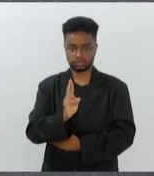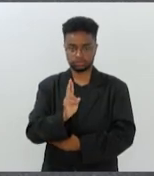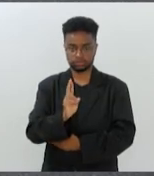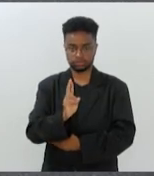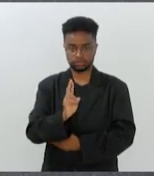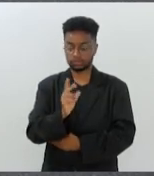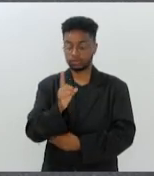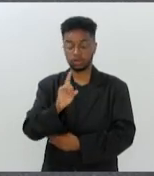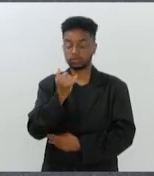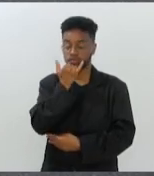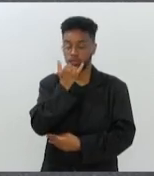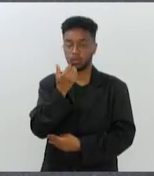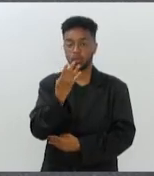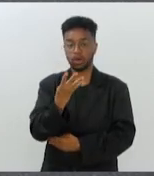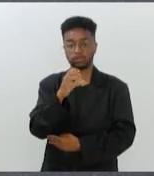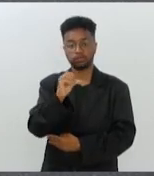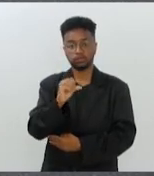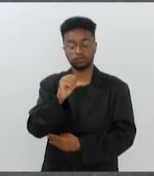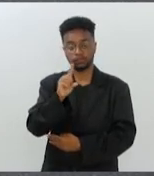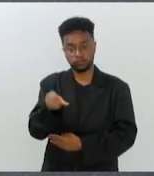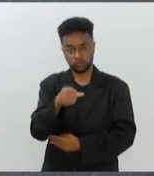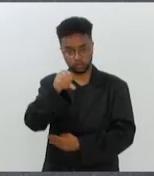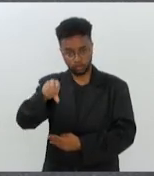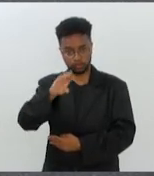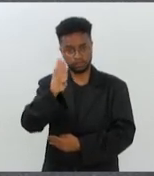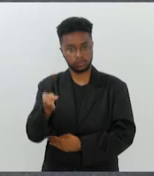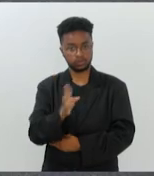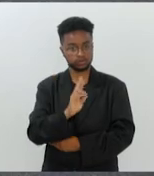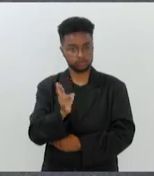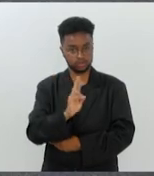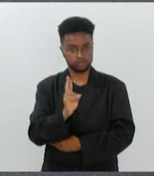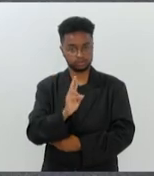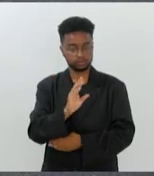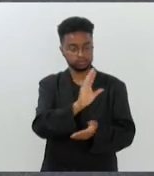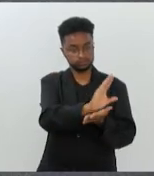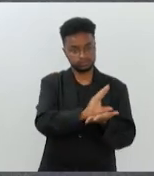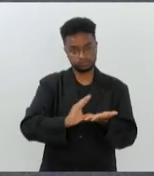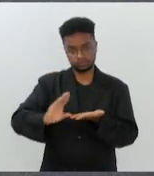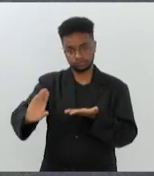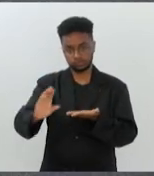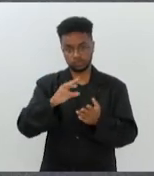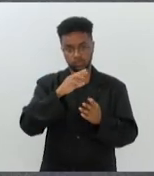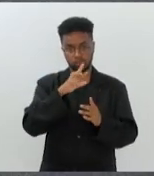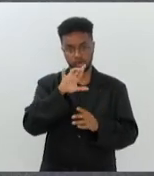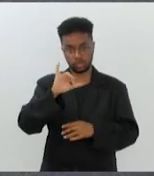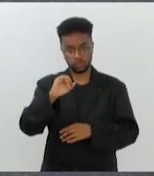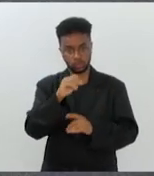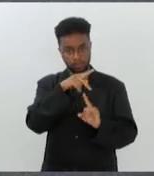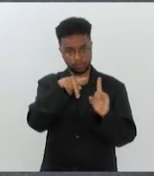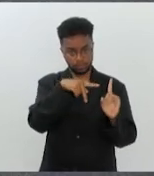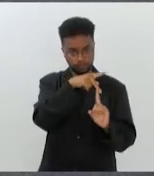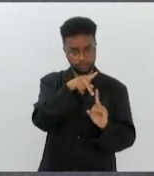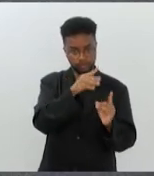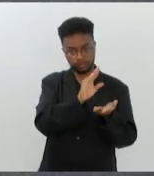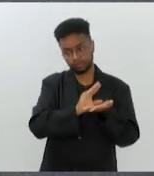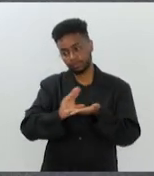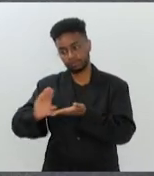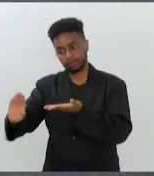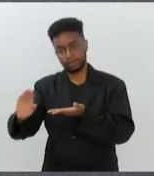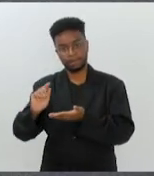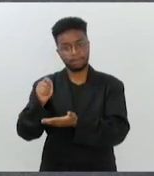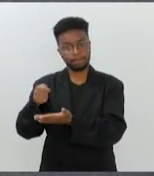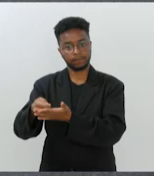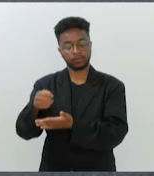4,9, desculpe, bilhões de reais do Fundo Único do Rio Previdência para a fonte